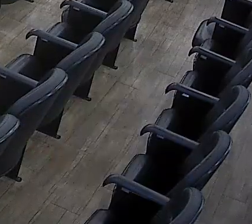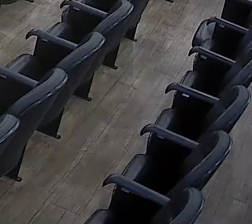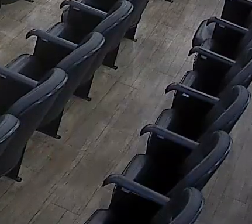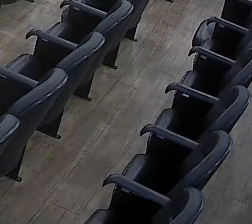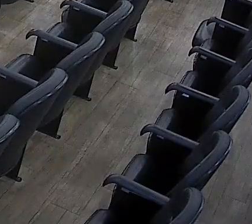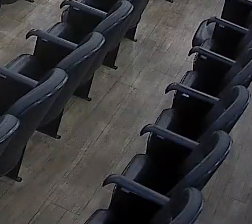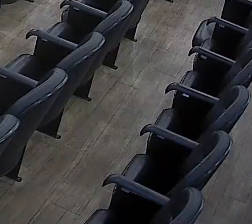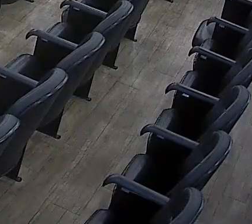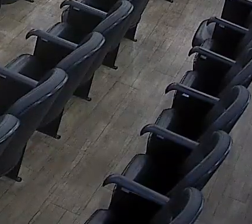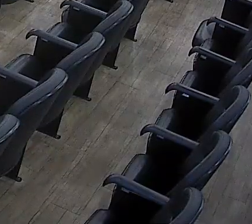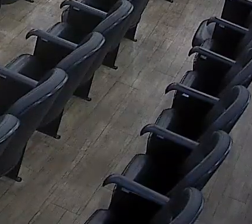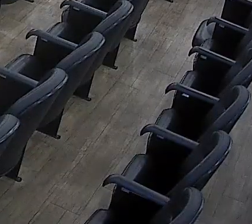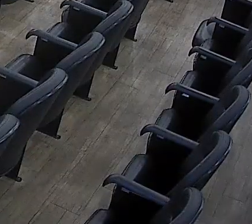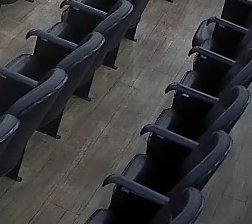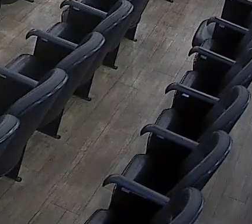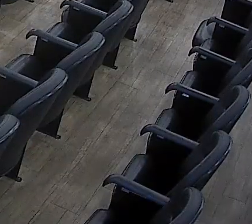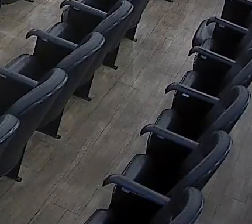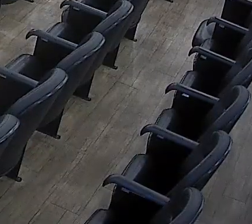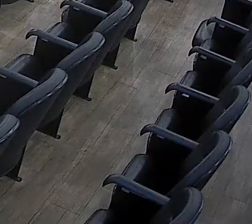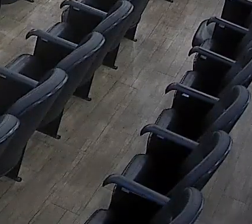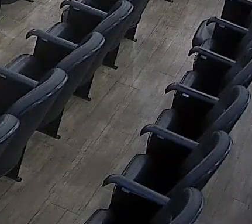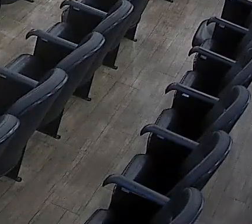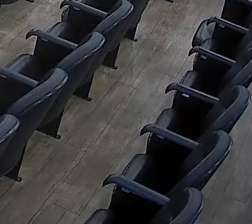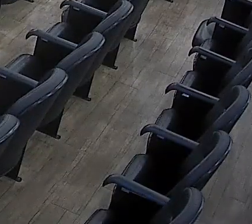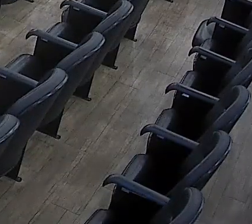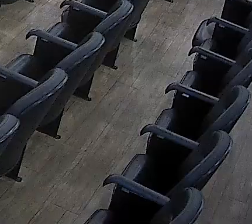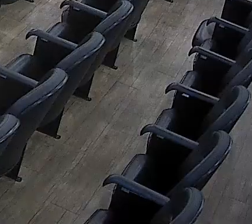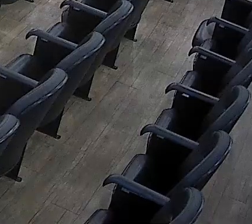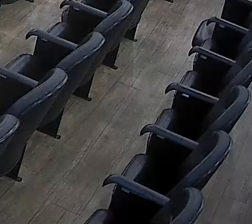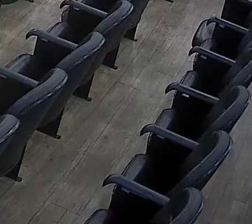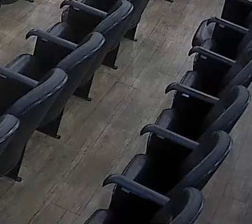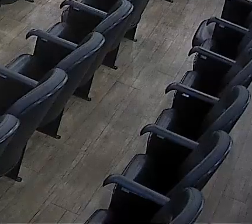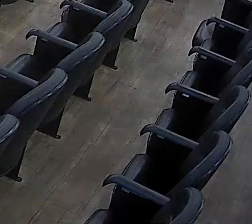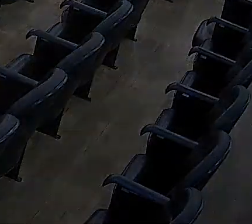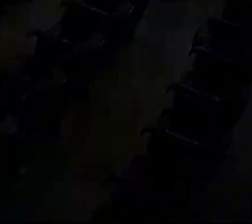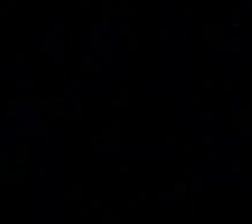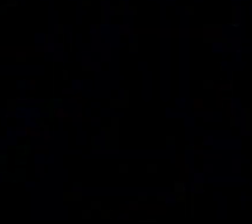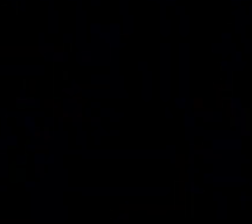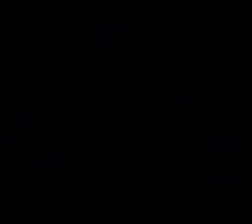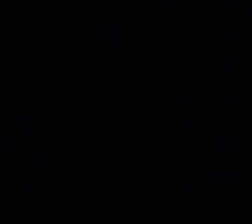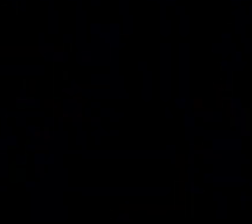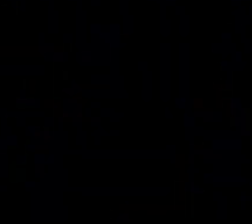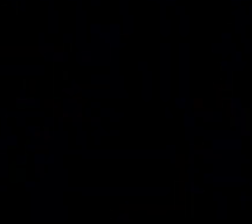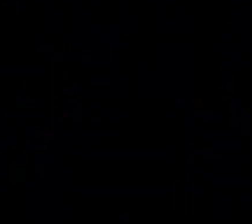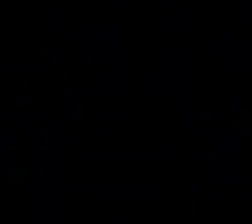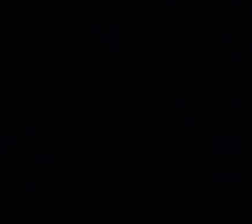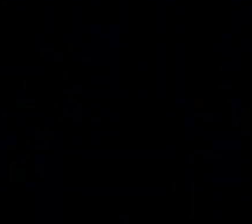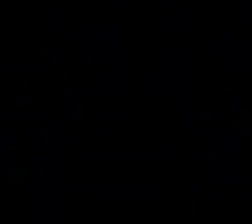todos.